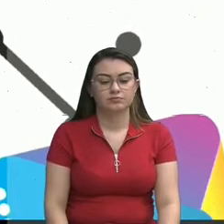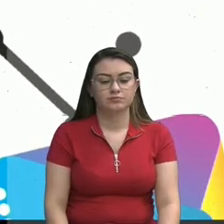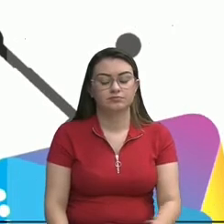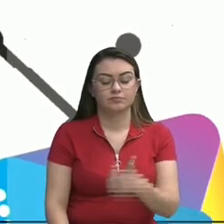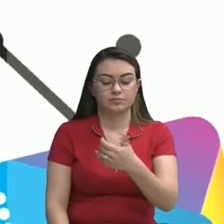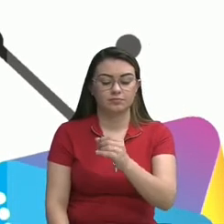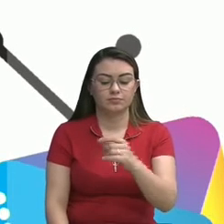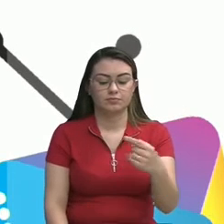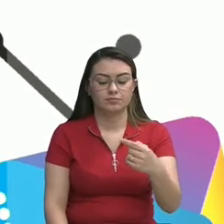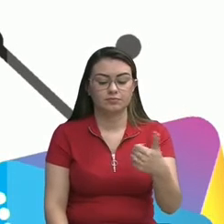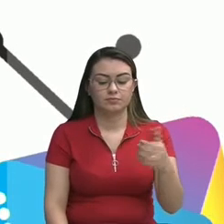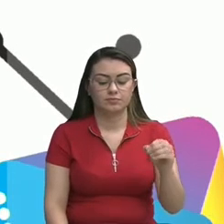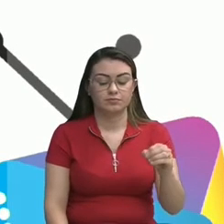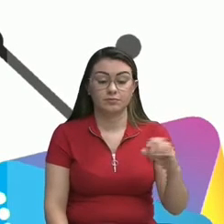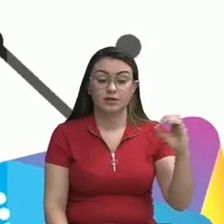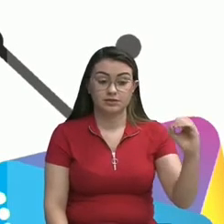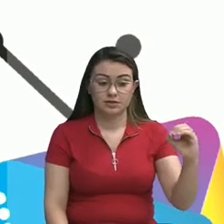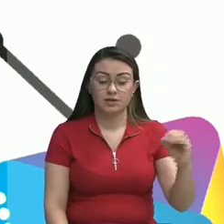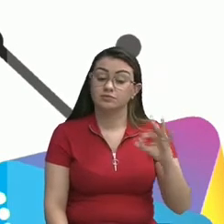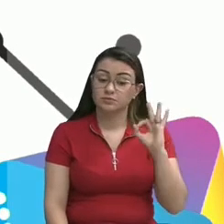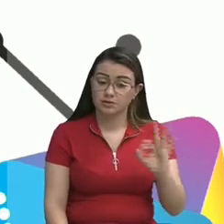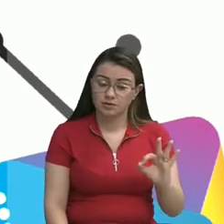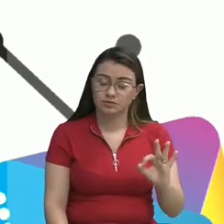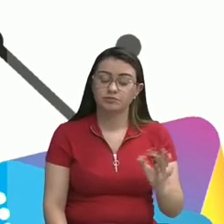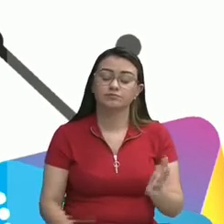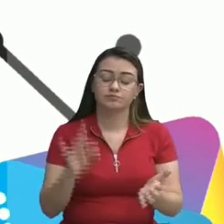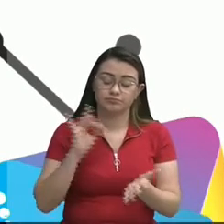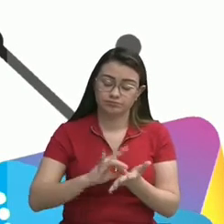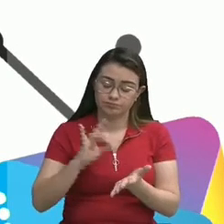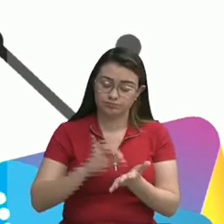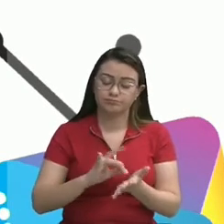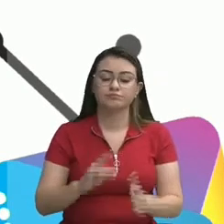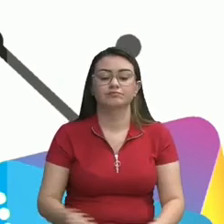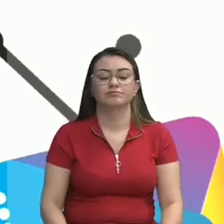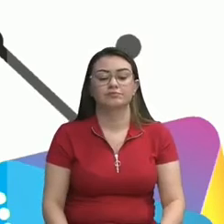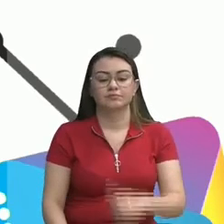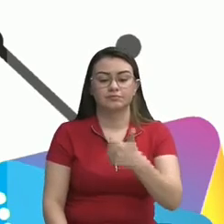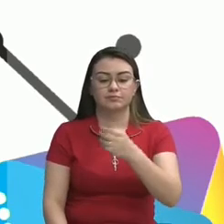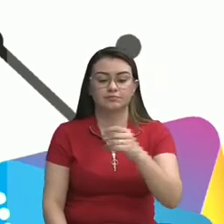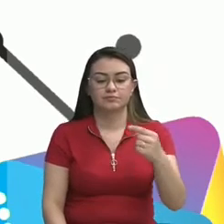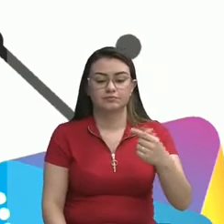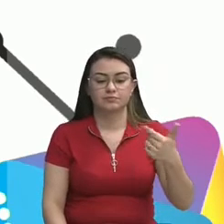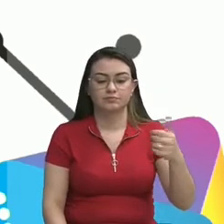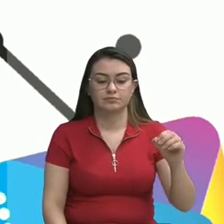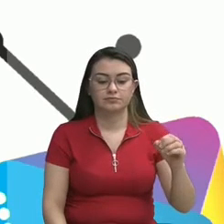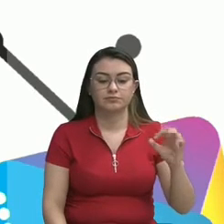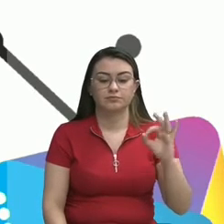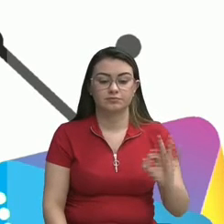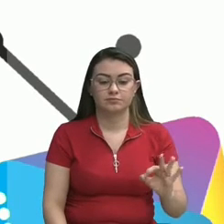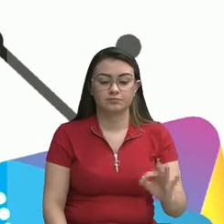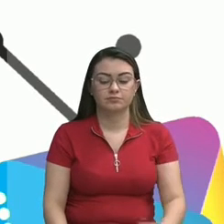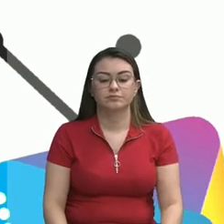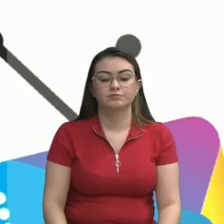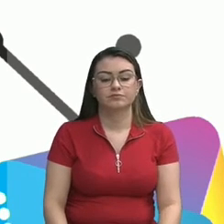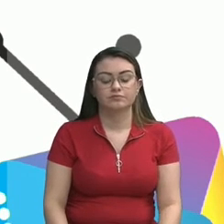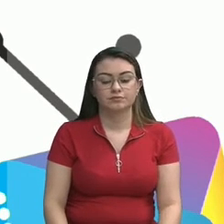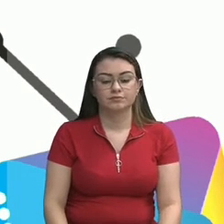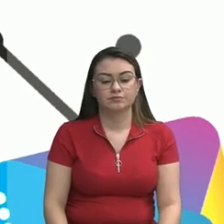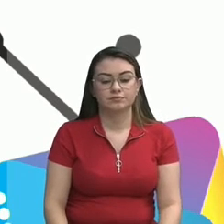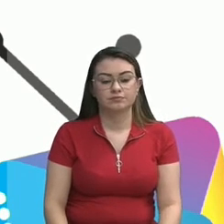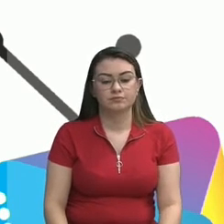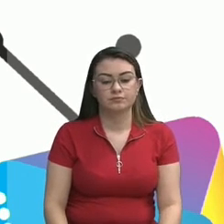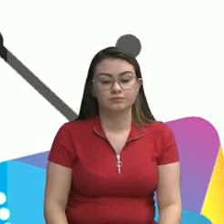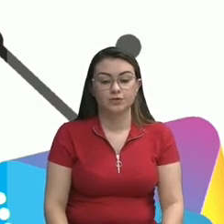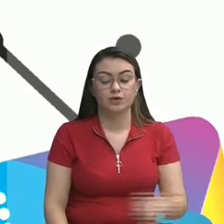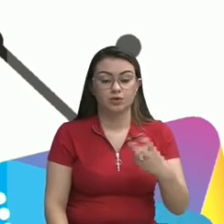dez aliás 10 - 10 = 0 verdade gente 10 - 10 a 0 logo então a gente comprou aqui